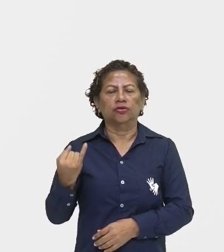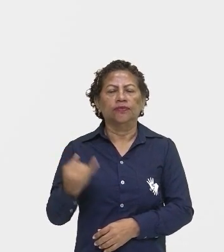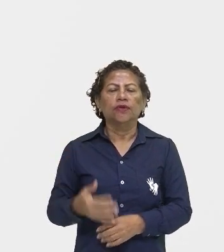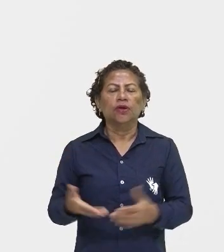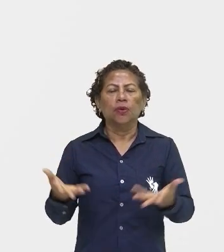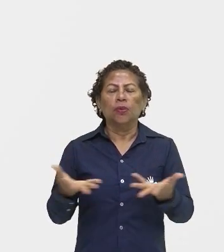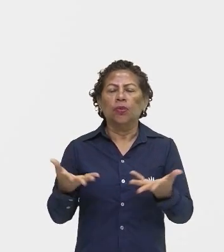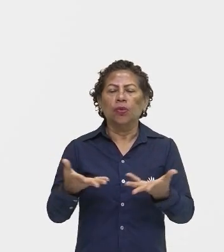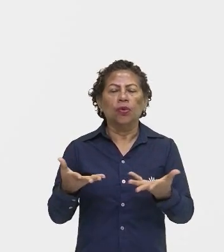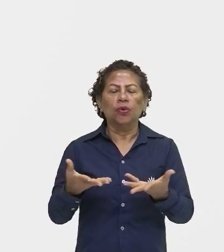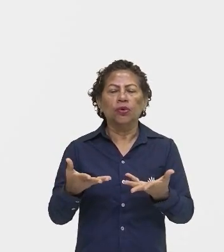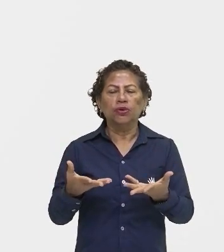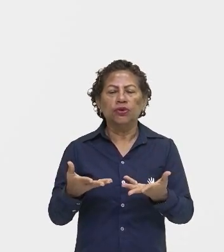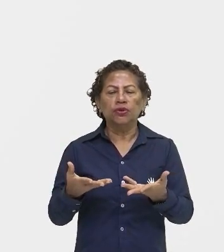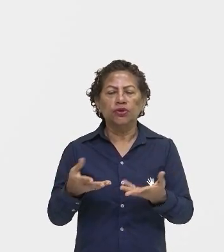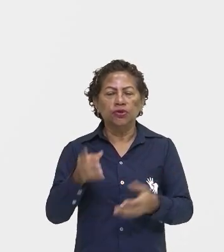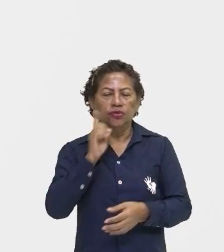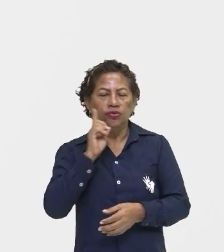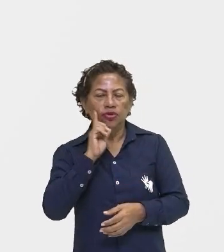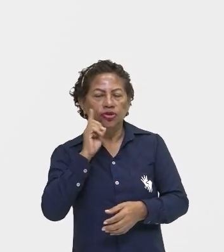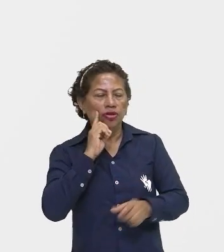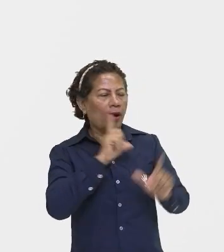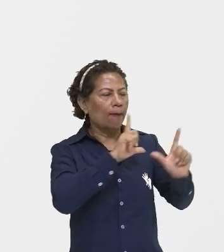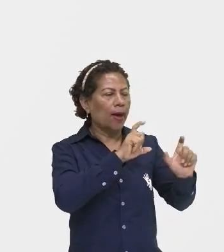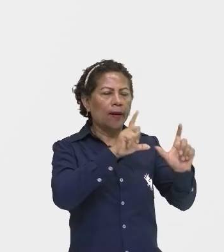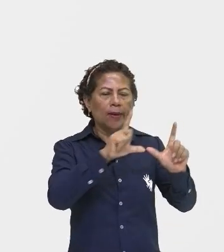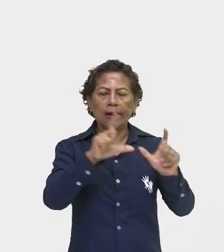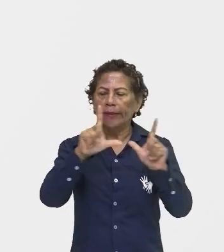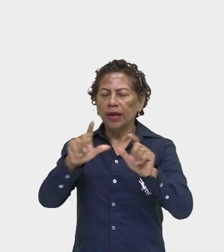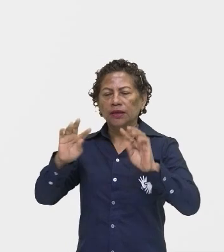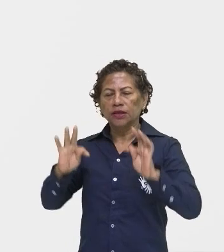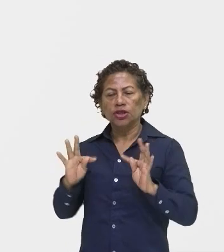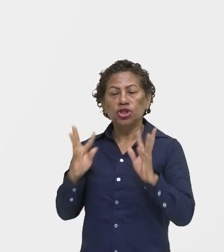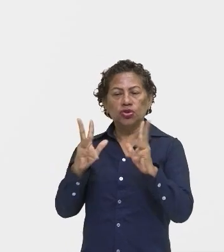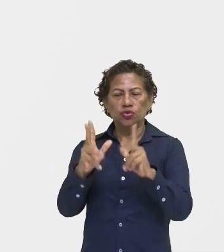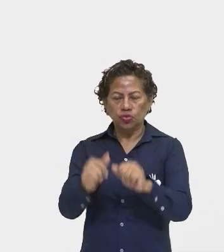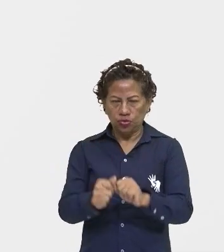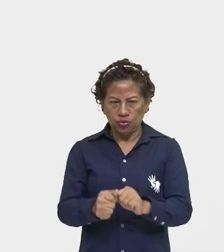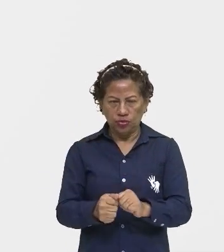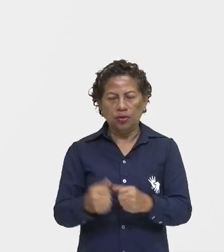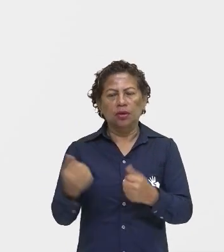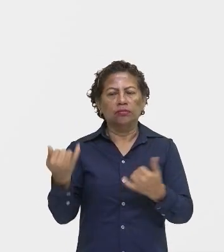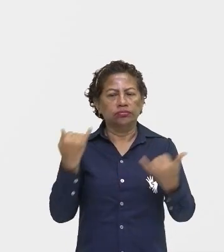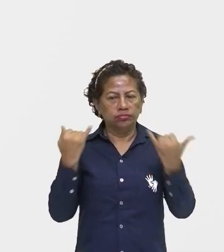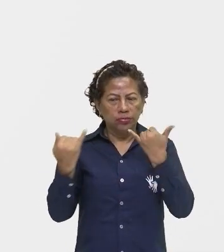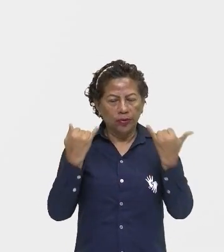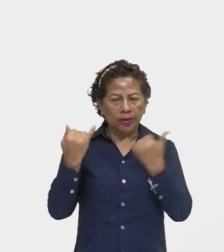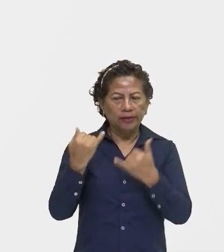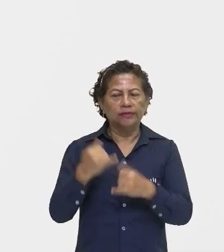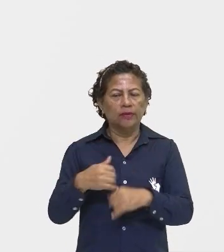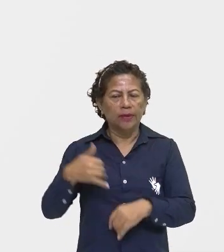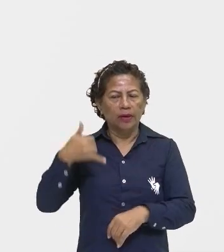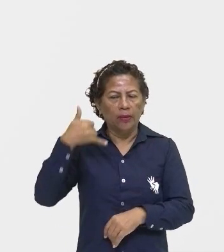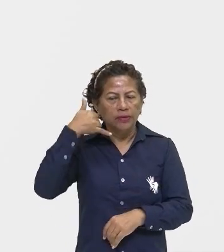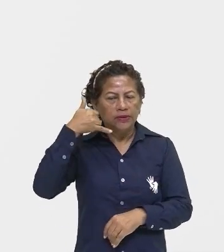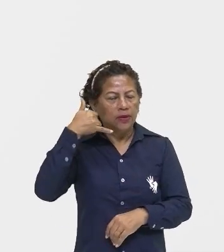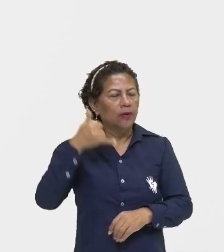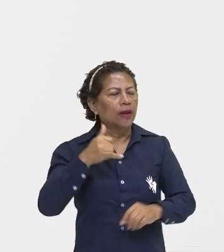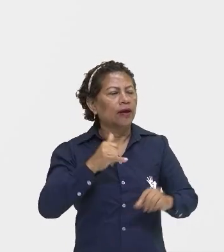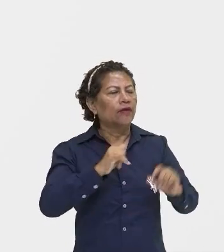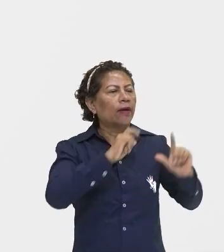gente tira foto de tudo. Vocês mesmos aí na hora da aula. Eu acho essa informação importante. Vocês pegam o celular, o que vocês